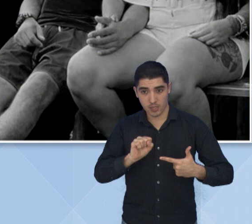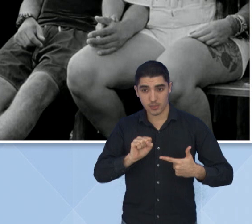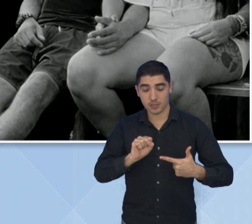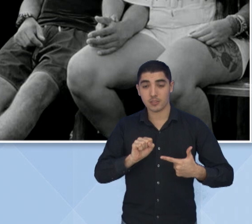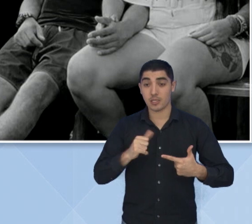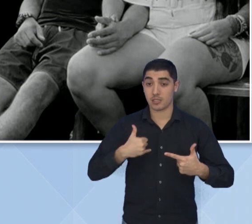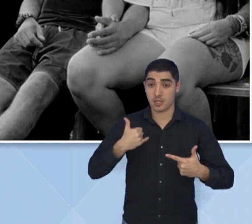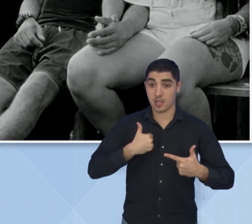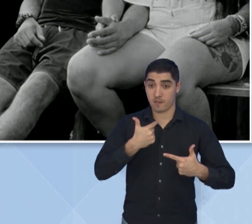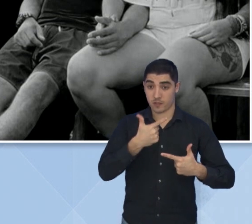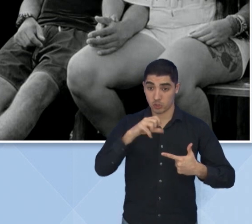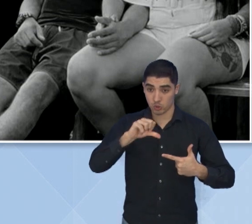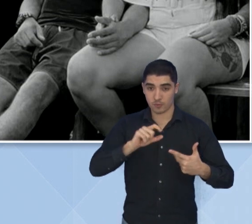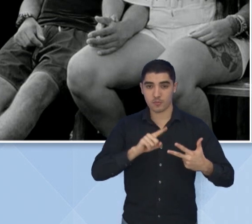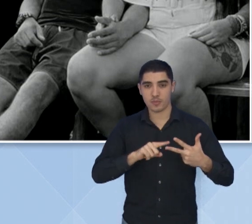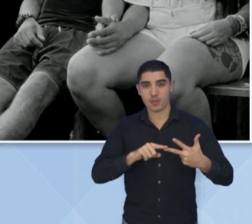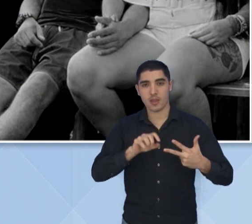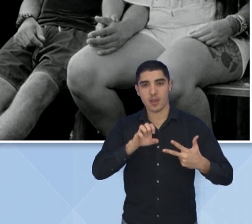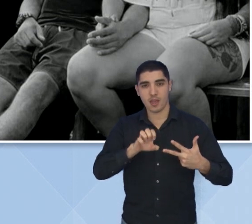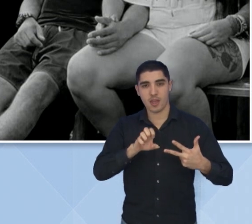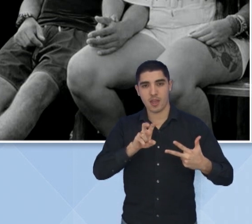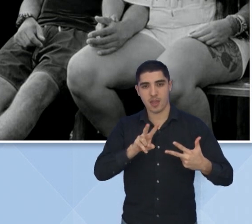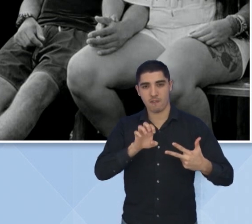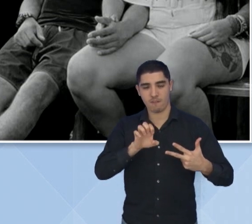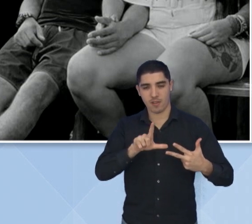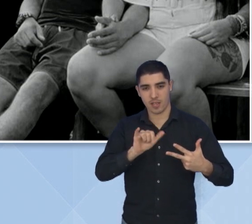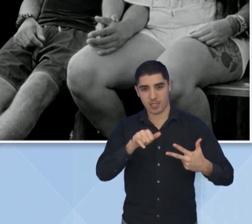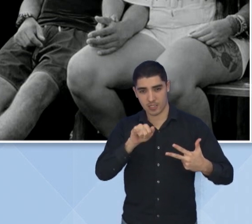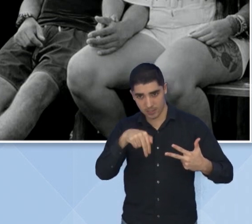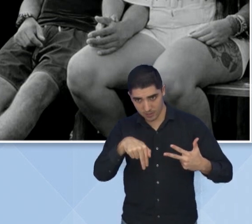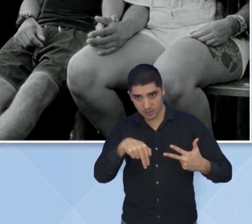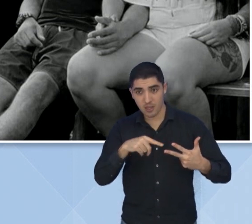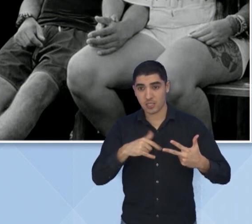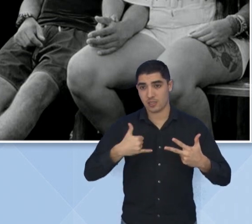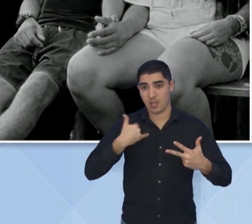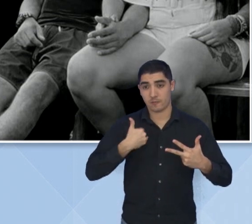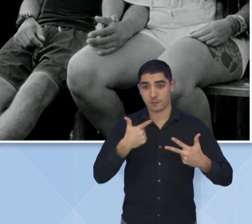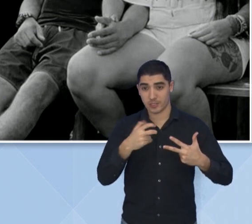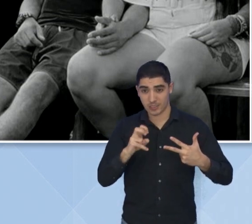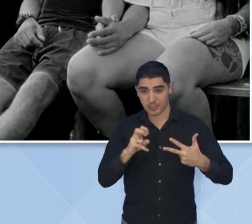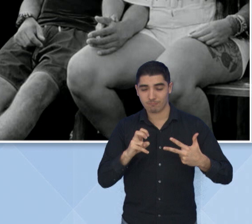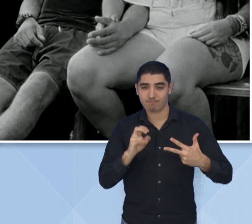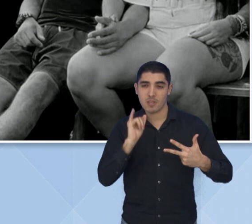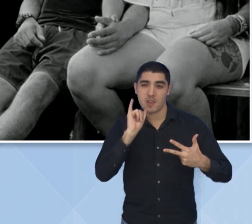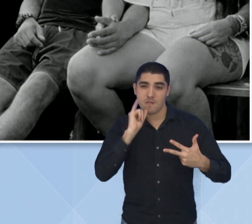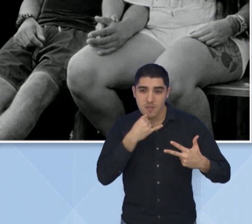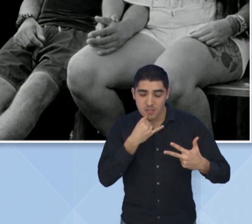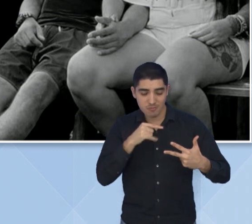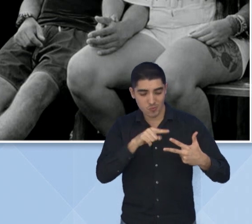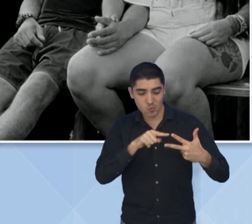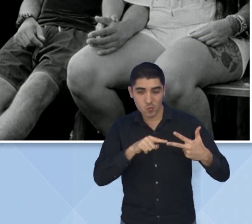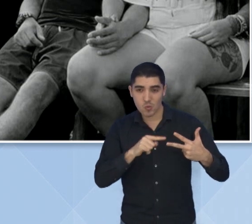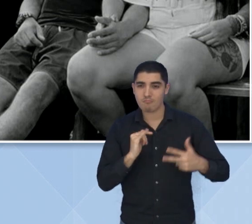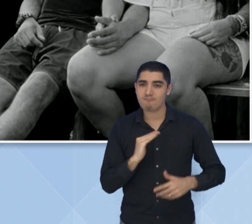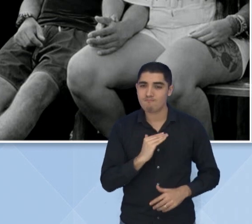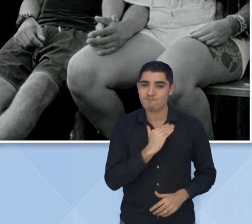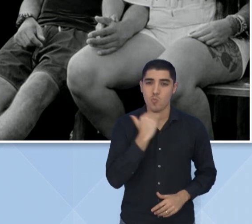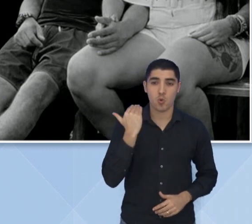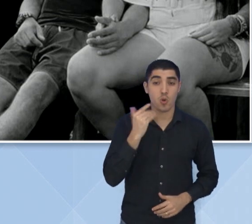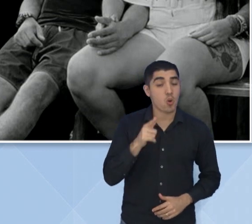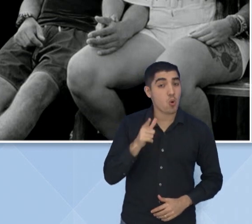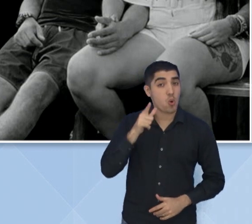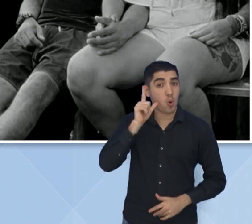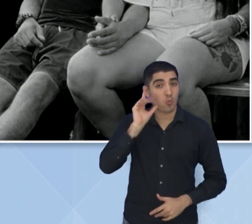de 29 anos, e Evan Oliveira, de 25 anos. Infelizmente, ambos foram vítimas de um grave acidente ocorrido